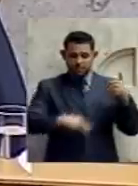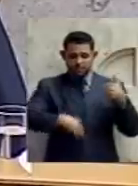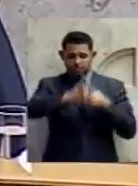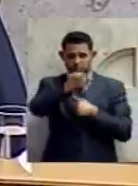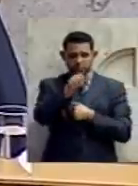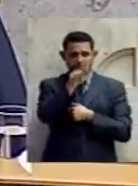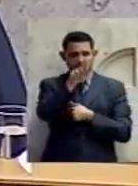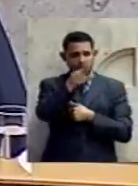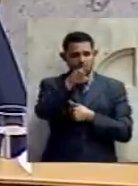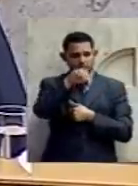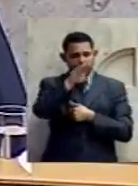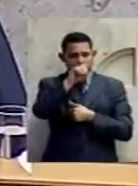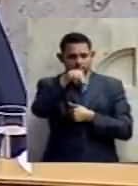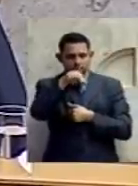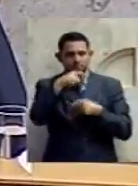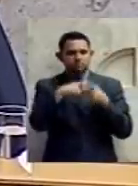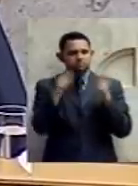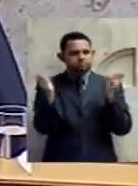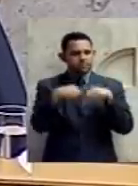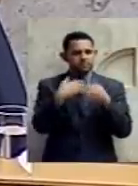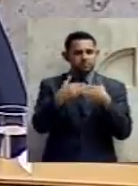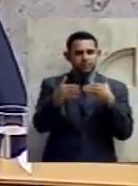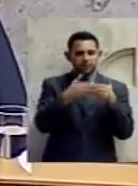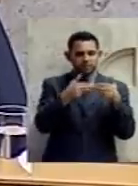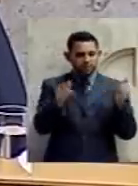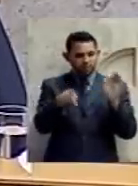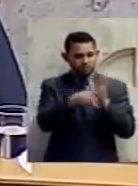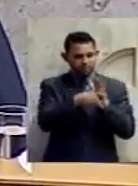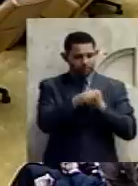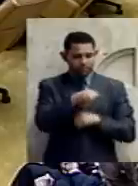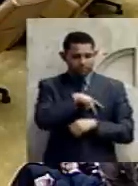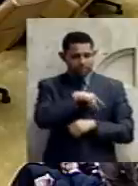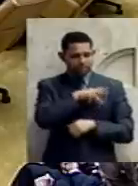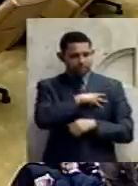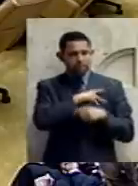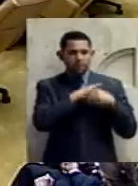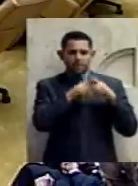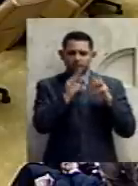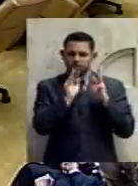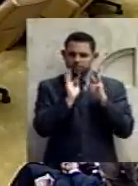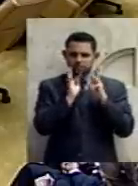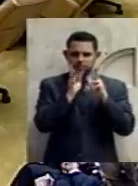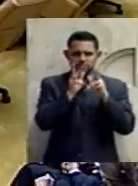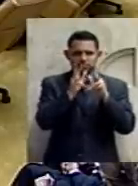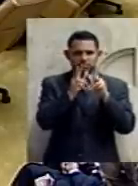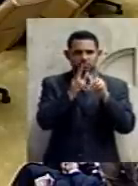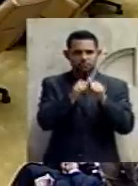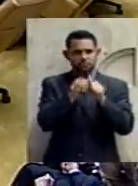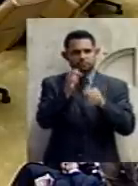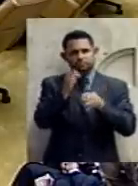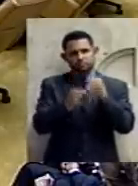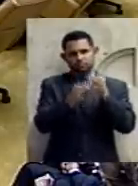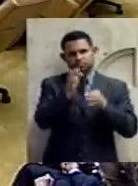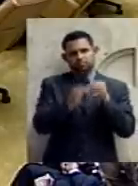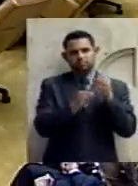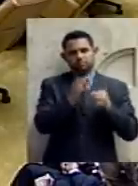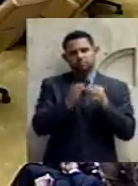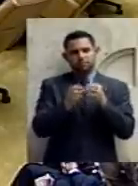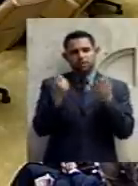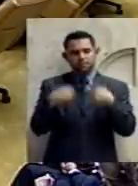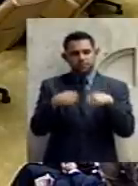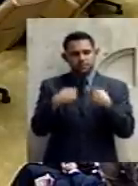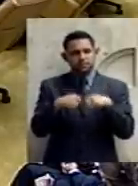constituem desafios que não são apenas do Ministério Público, mas de todos que integramos o sistema de justiça e precisam